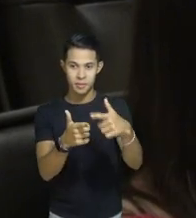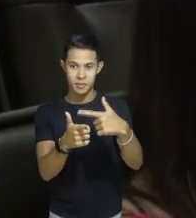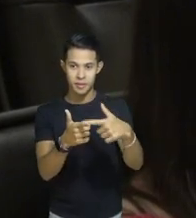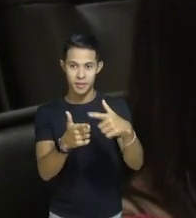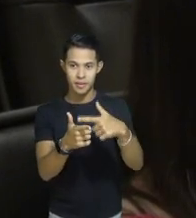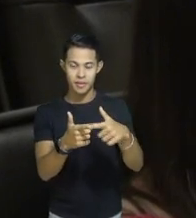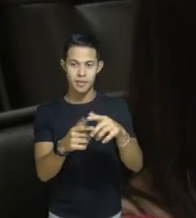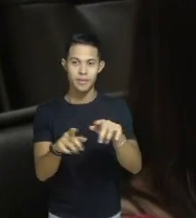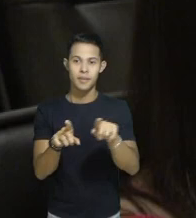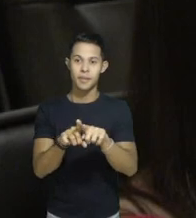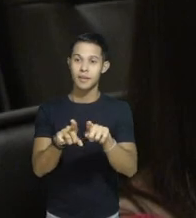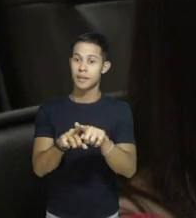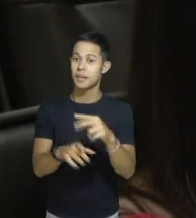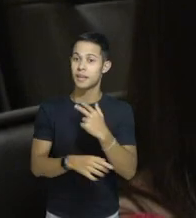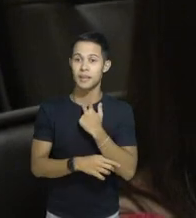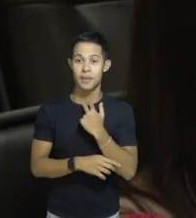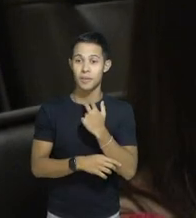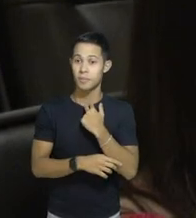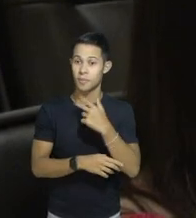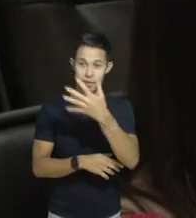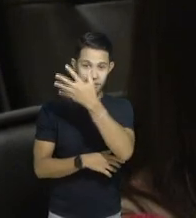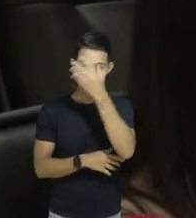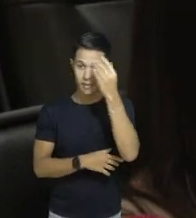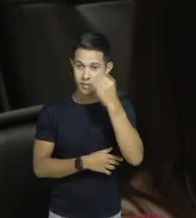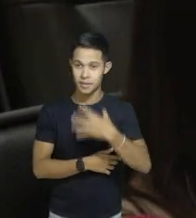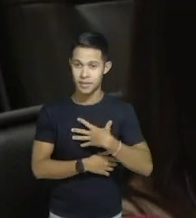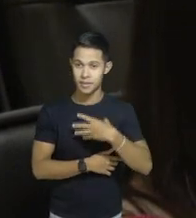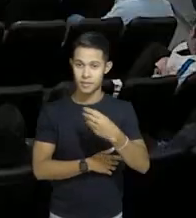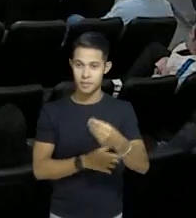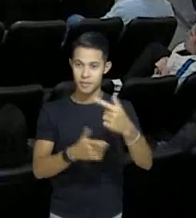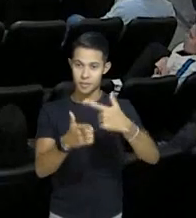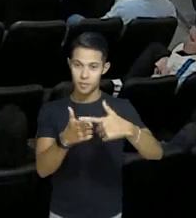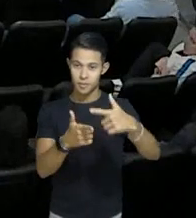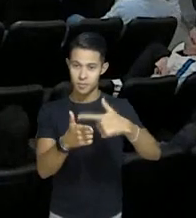dos filhos problemáticos. Obrigado.